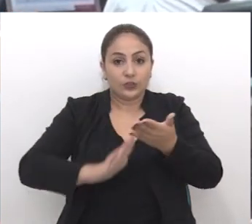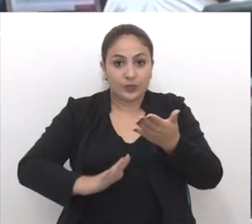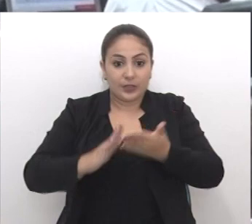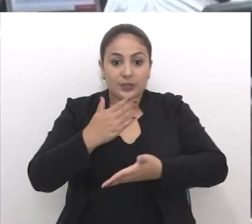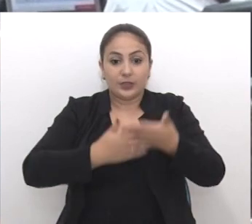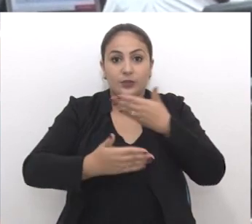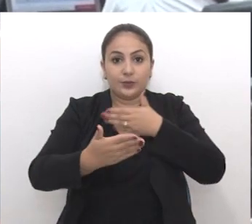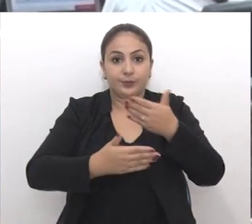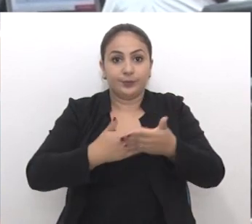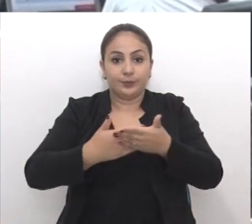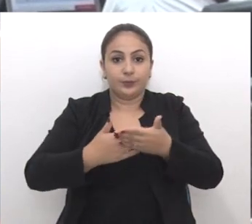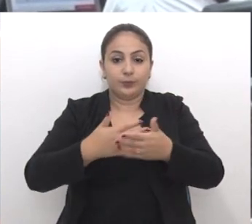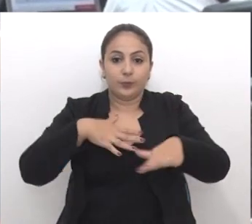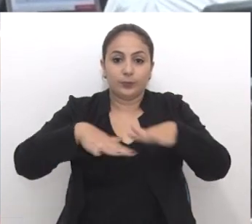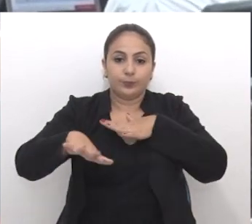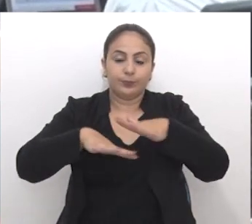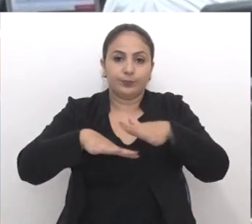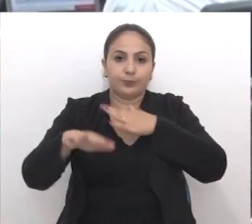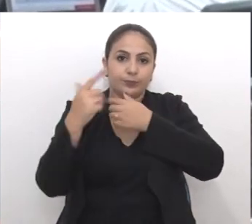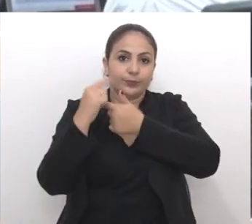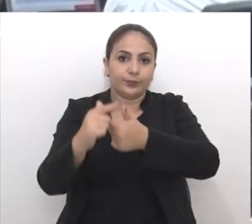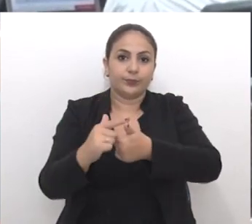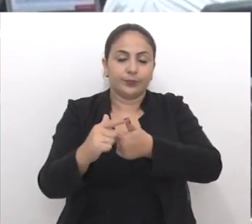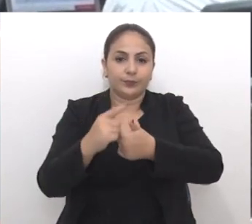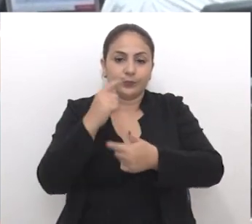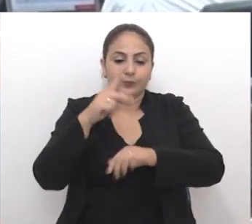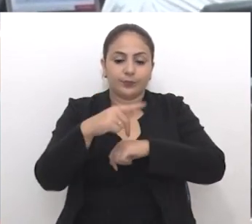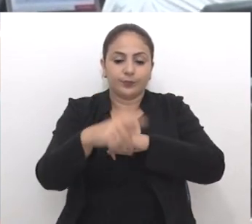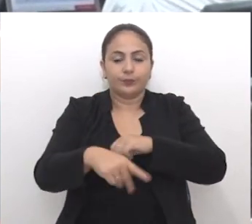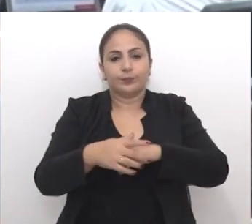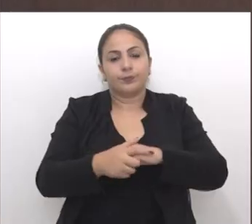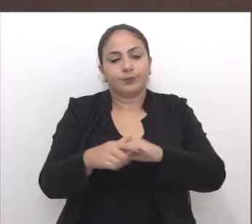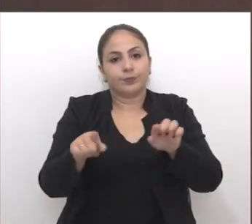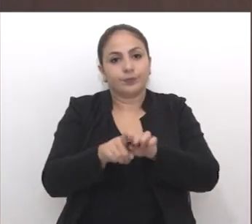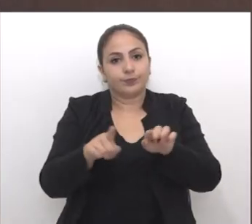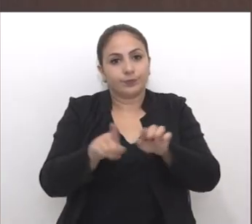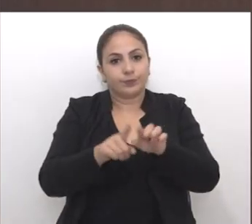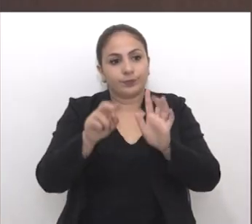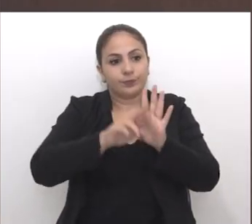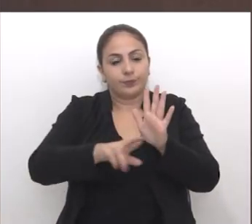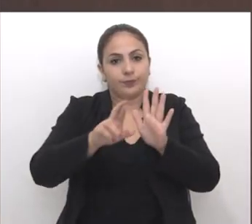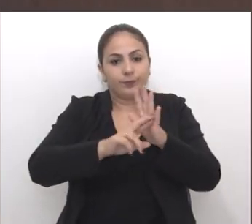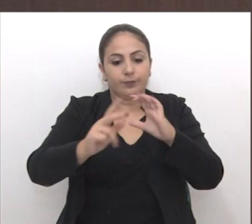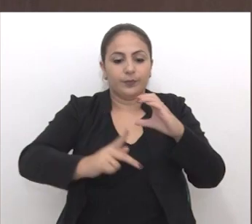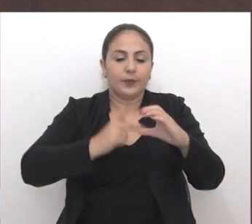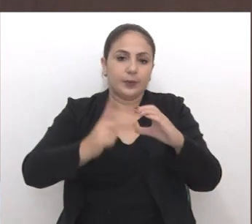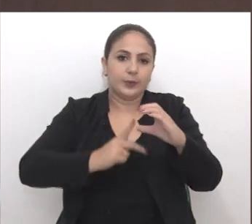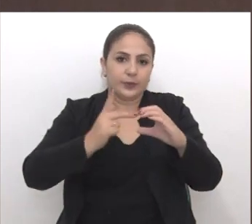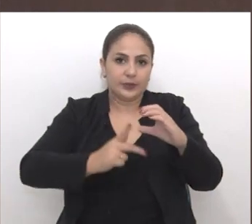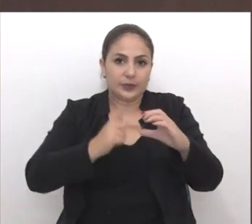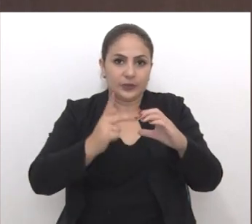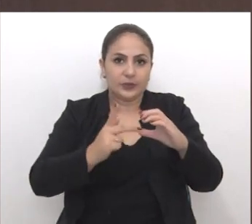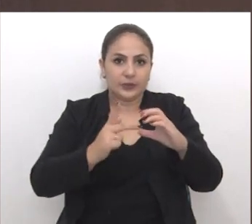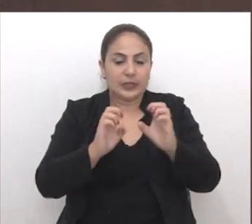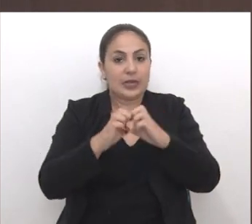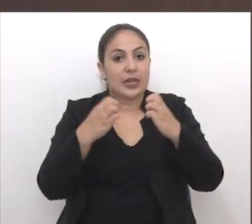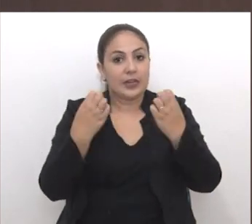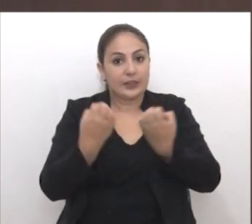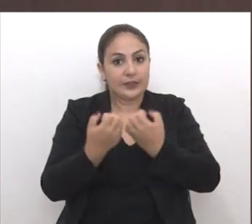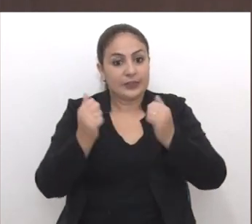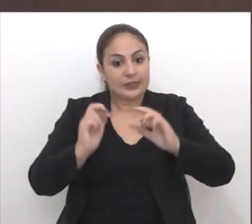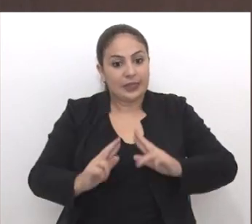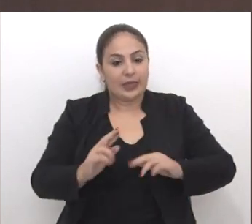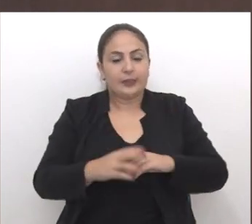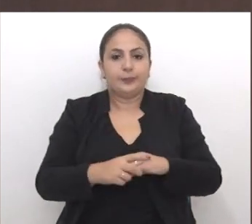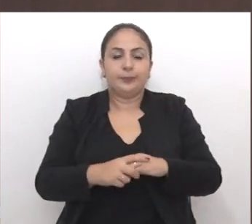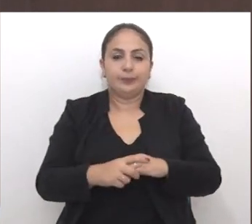atividades envolvendo o movimento tradicionalista de Passo Fundo, além de representar a Câmara de Vereadores em